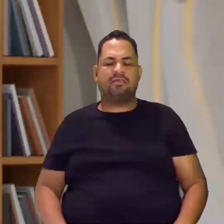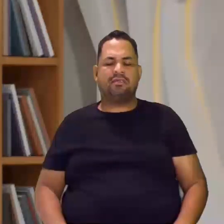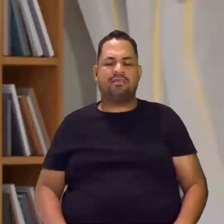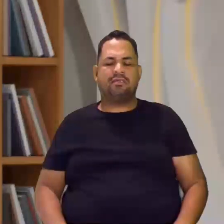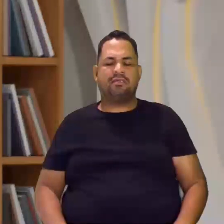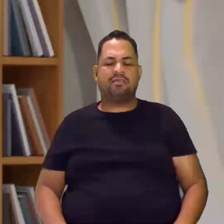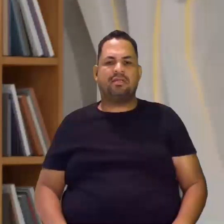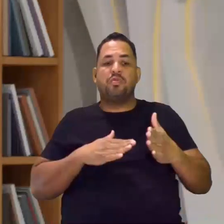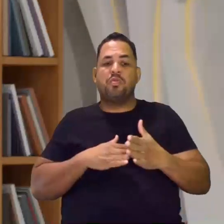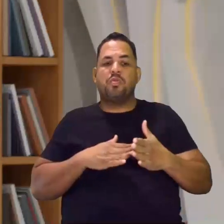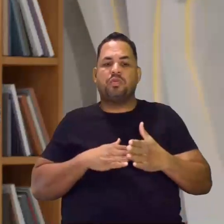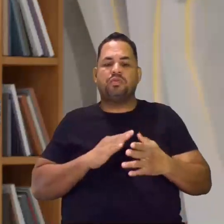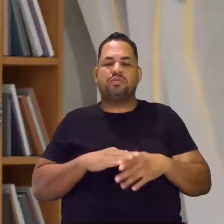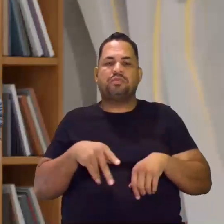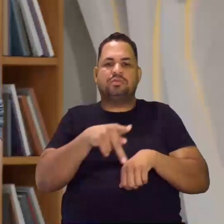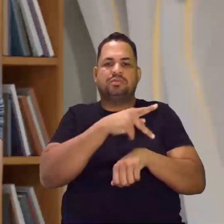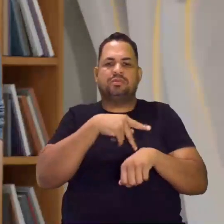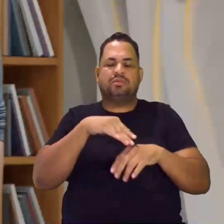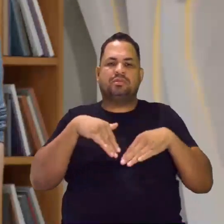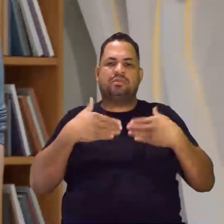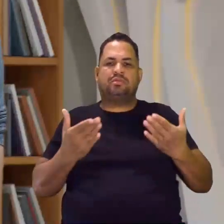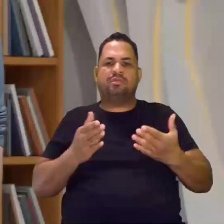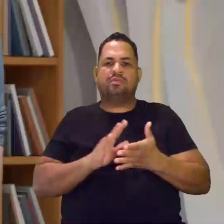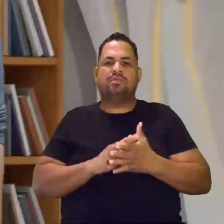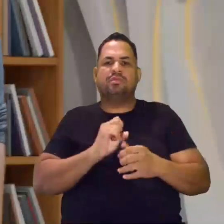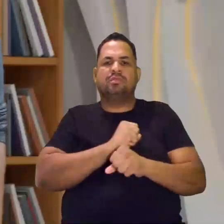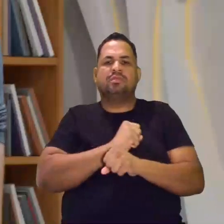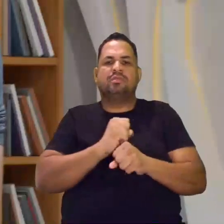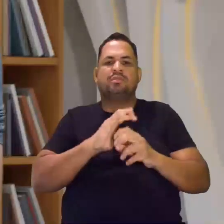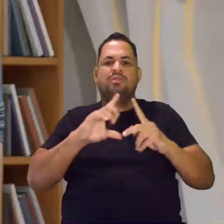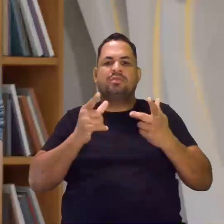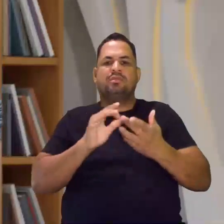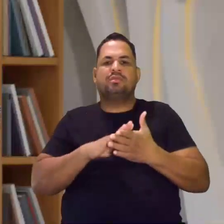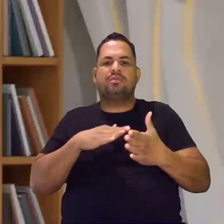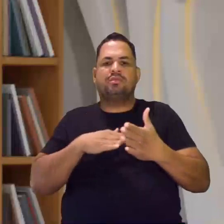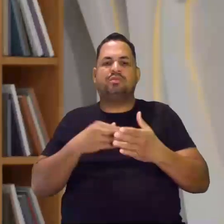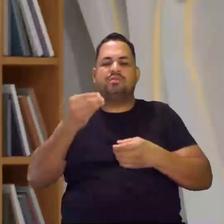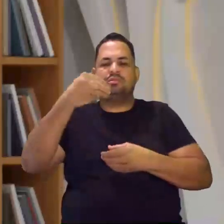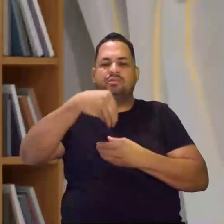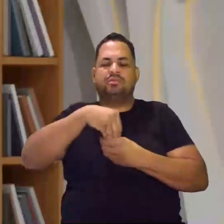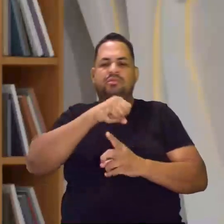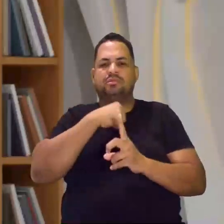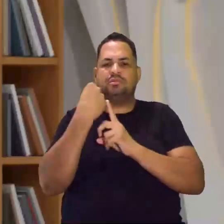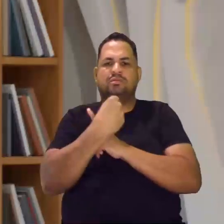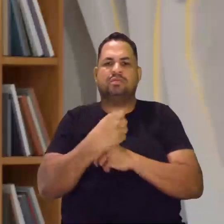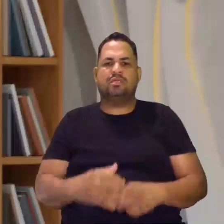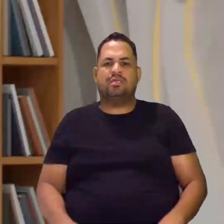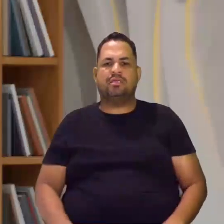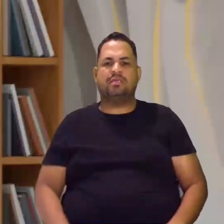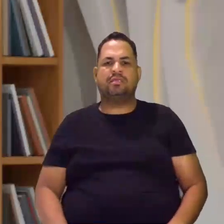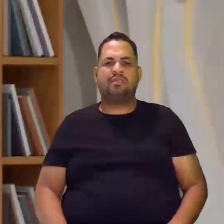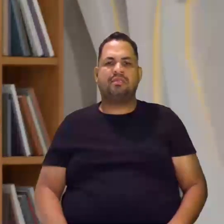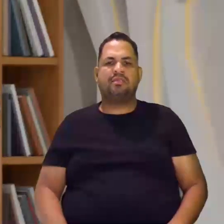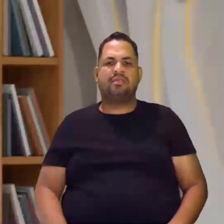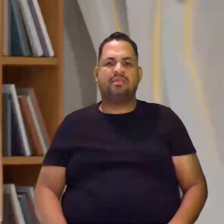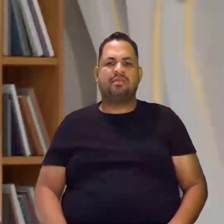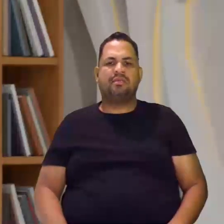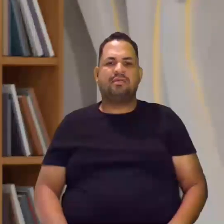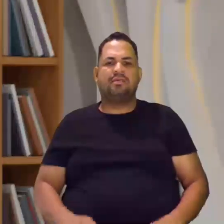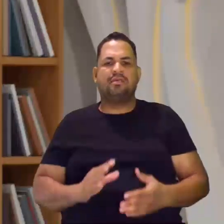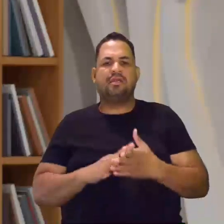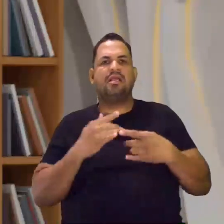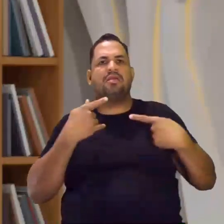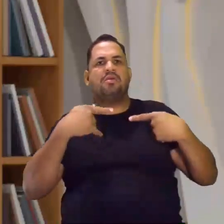foi o último. Quando aboliram, o negro já estava totalmente limitado dentro da sociedade brasileira. Aí todo mundo hoje é